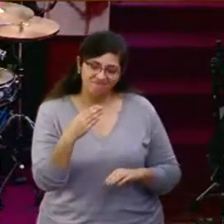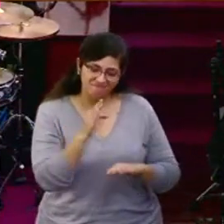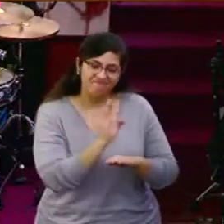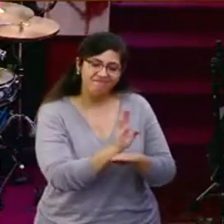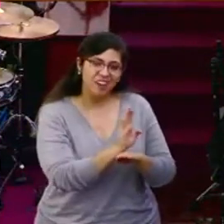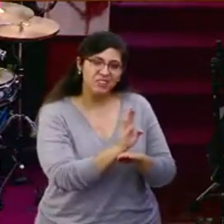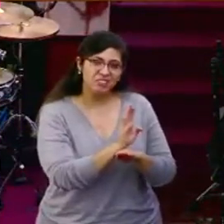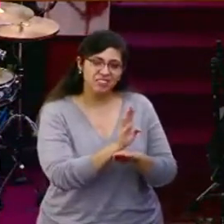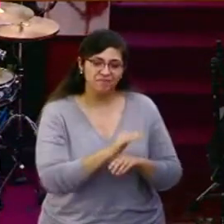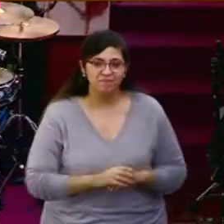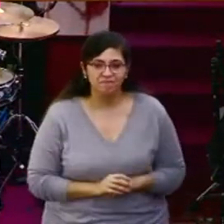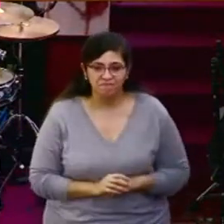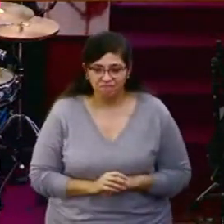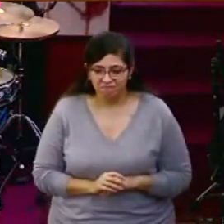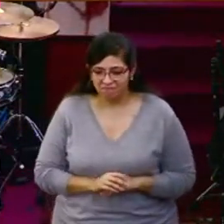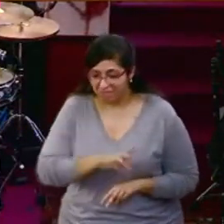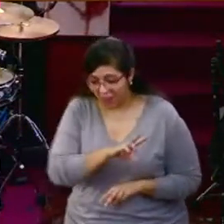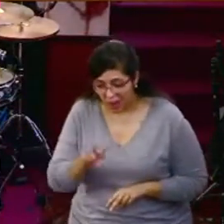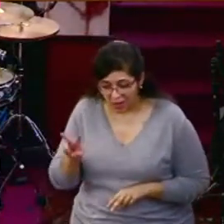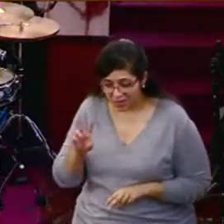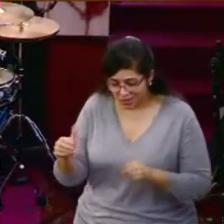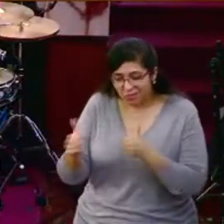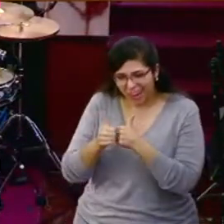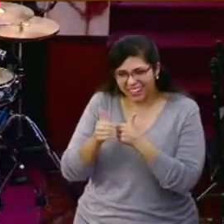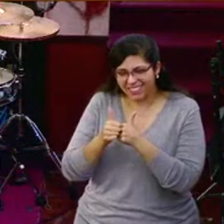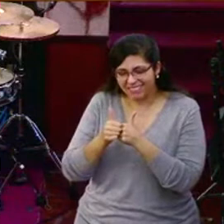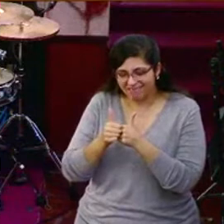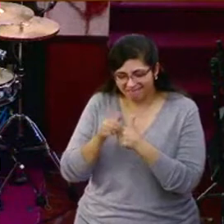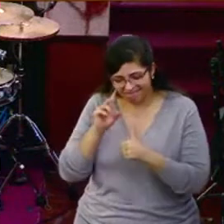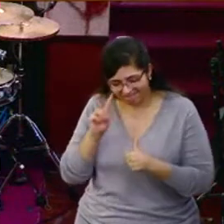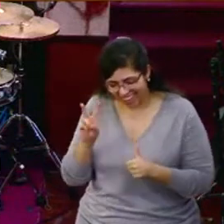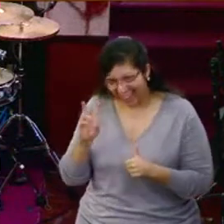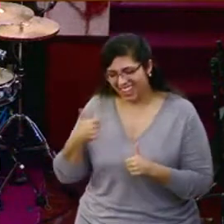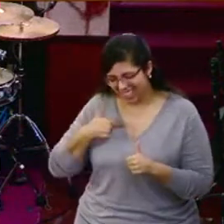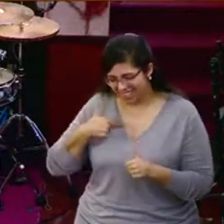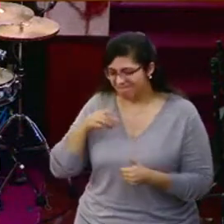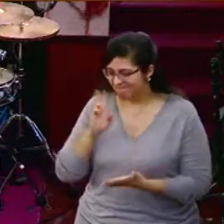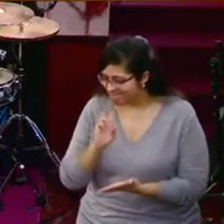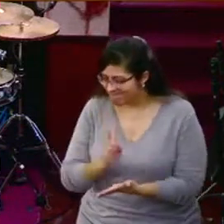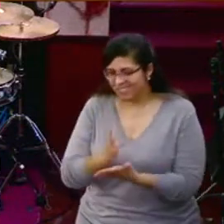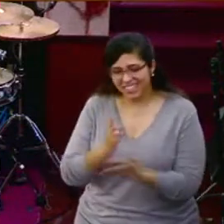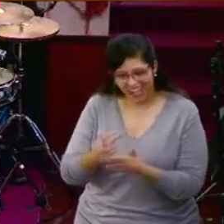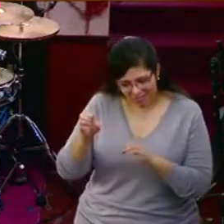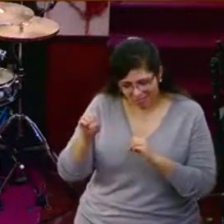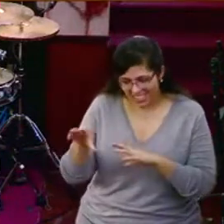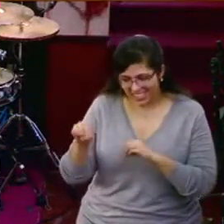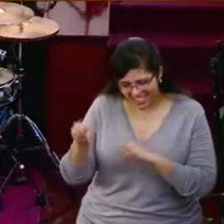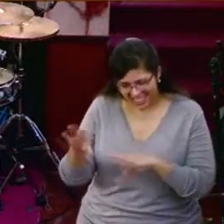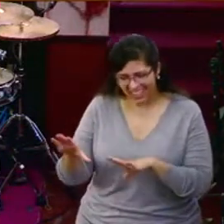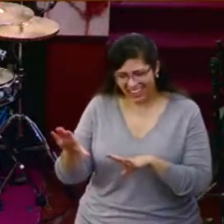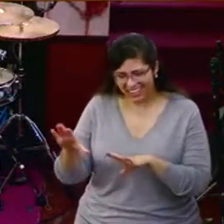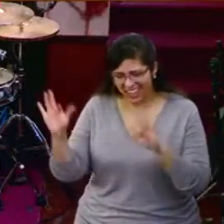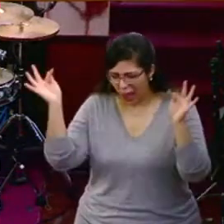alegrou porque é como se ele dissesse gente eu sempre ensinei isso e eu sempre ensinei que mais feliz